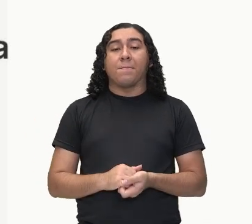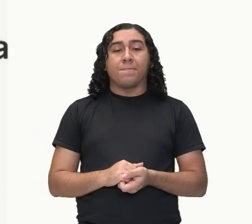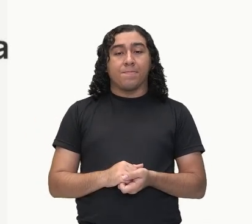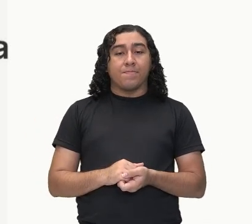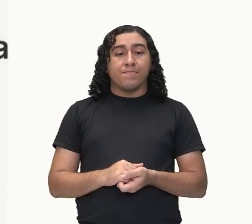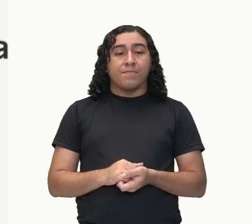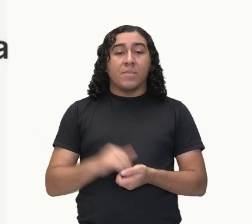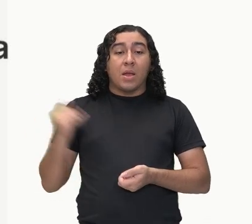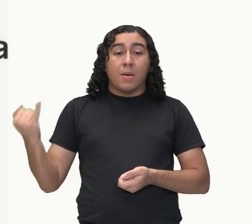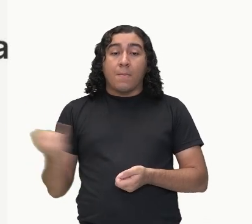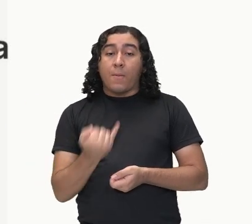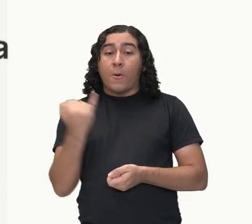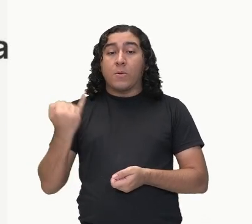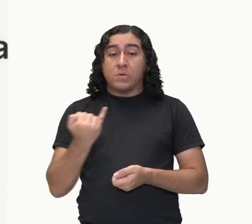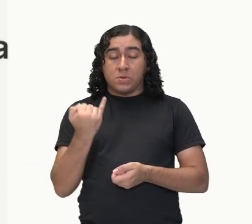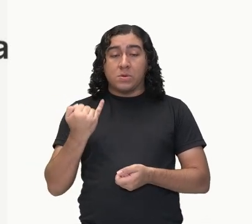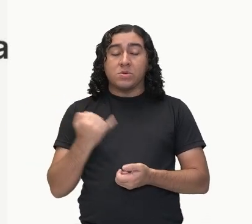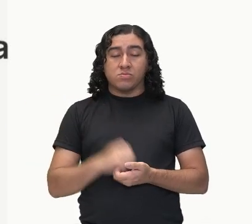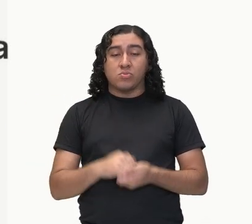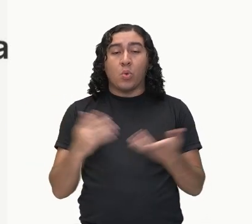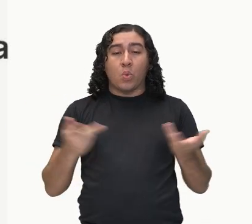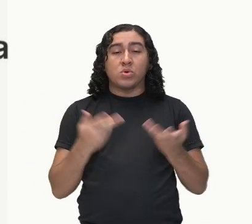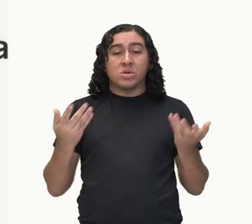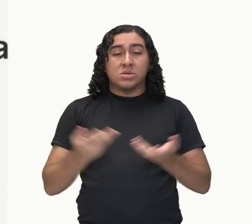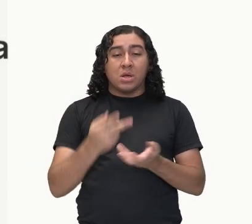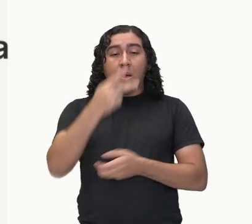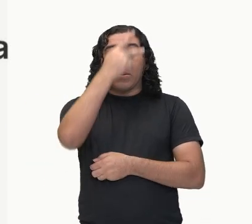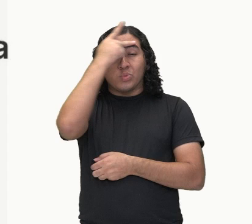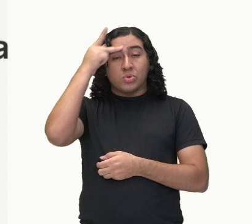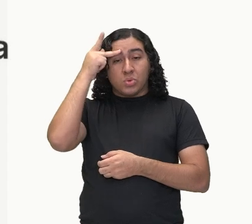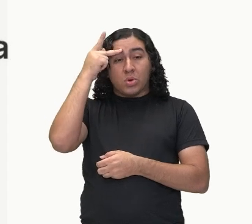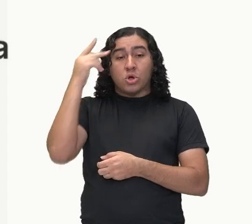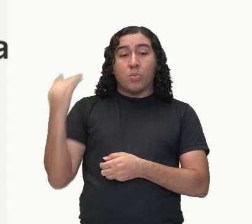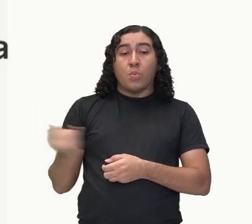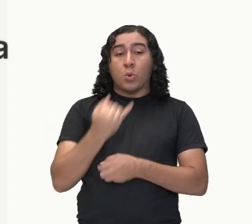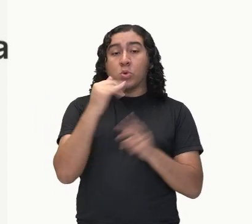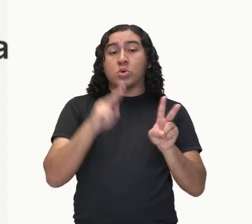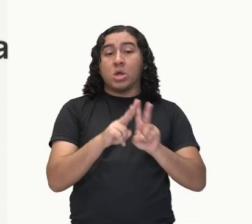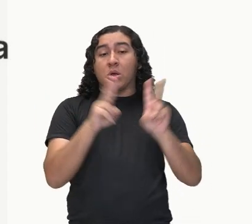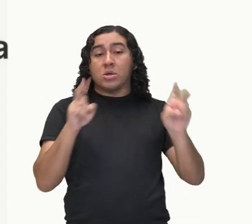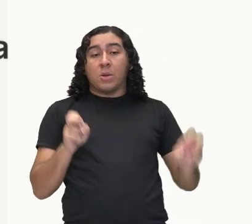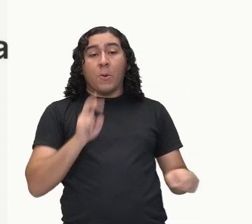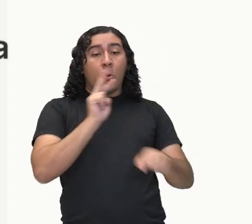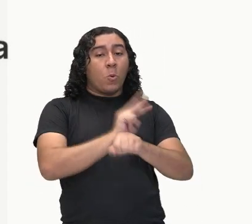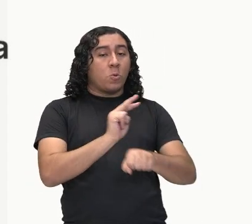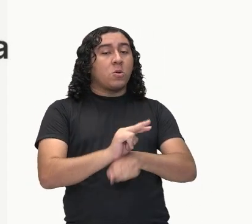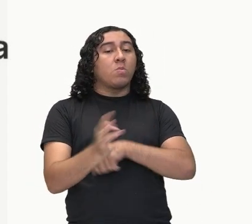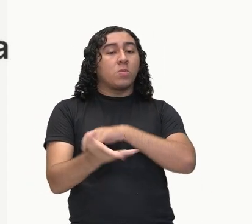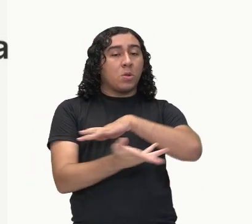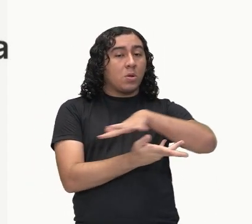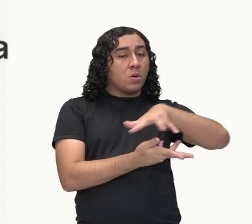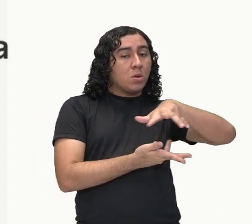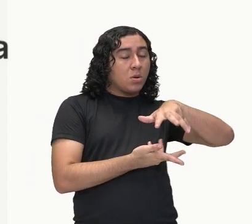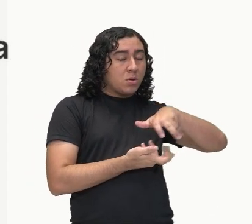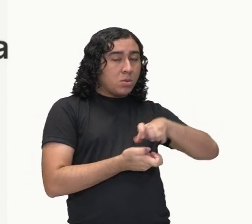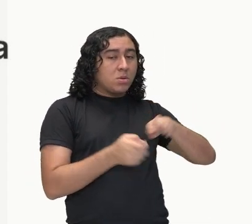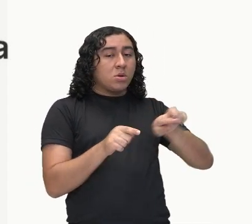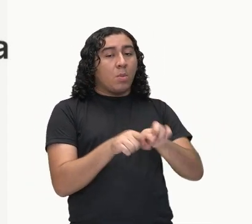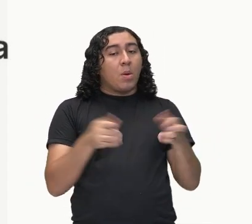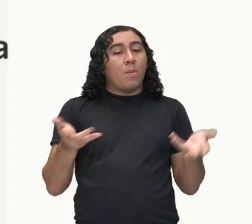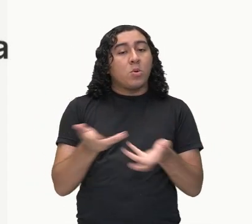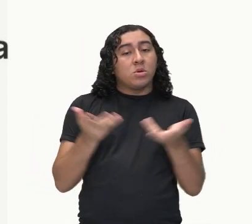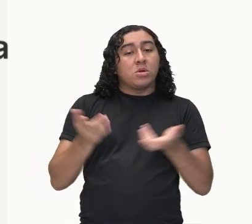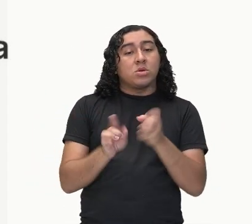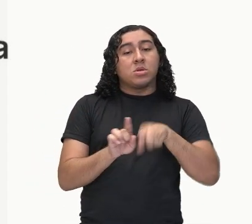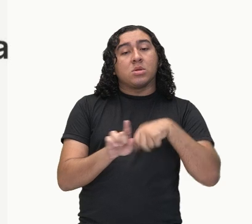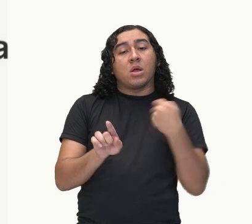é fundamental conscientizar as pessoas sobre a importância de proteger o planeta e